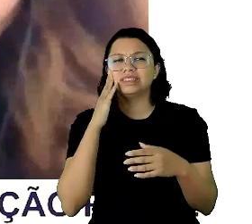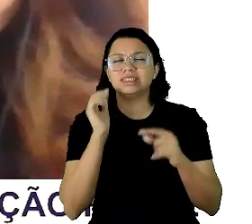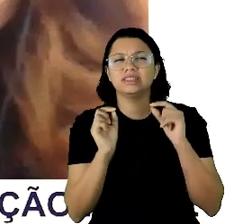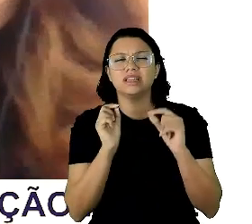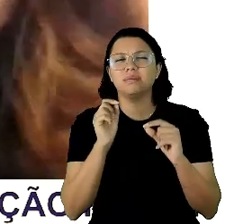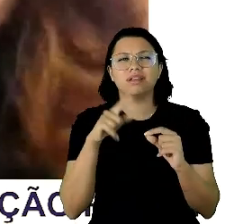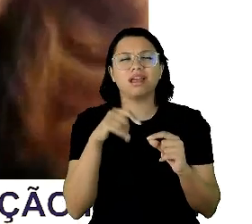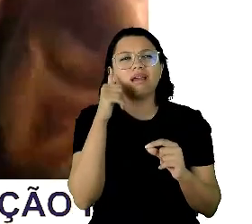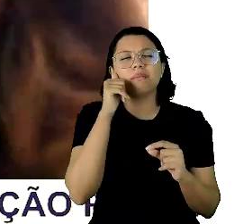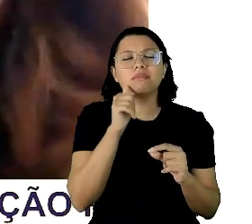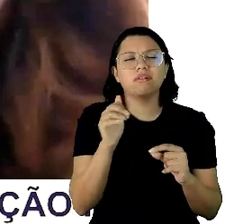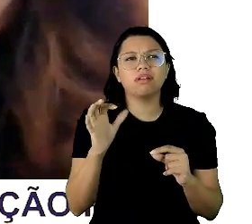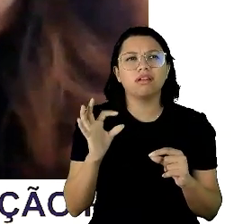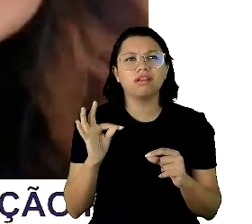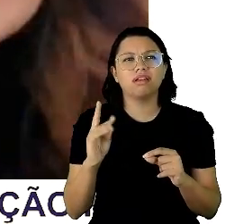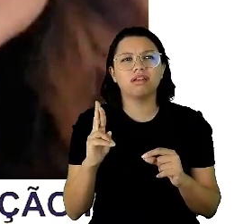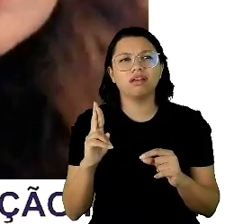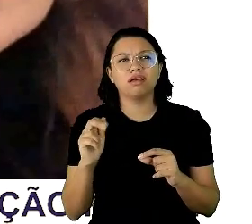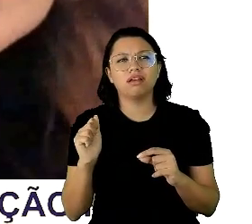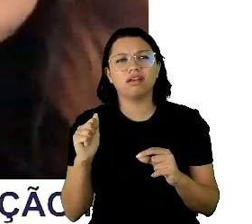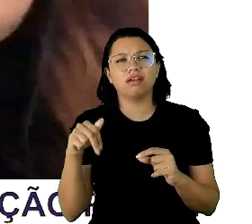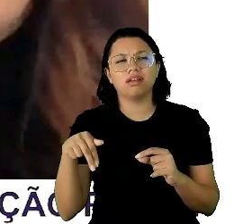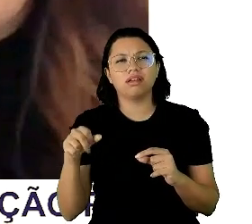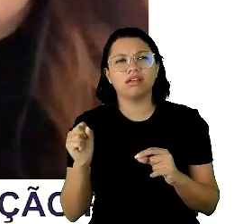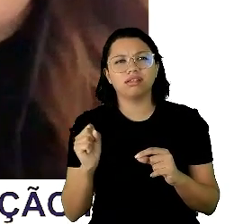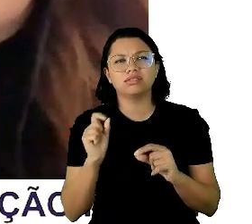mulher trans e quais são os seus direitos, né?